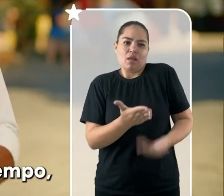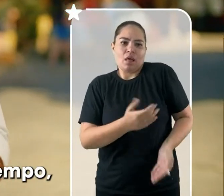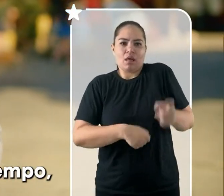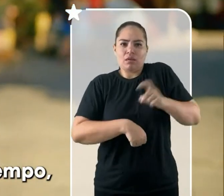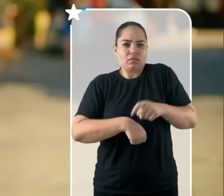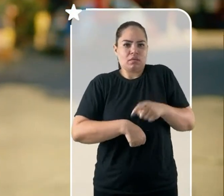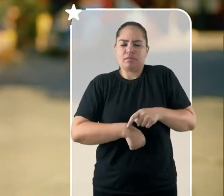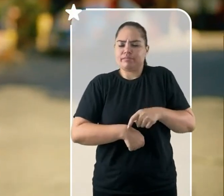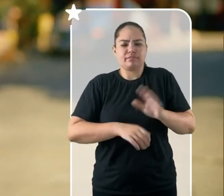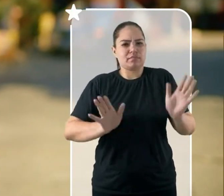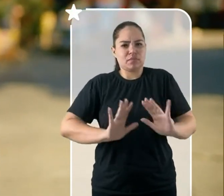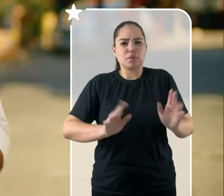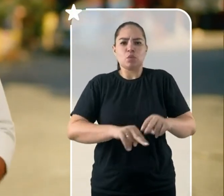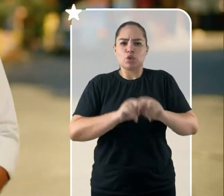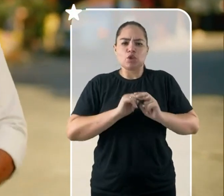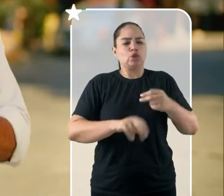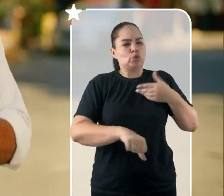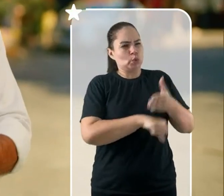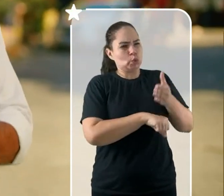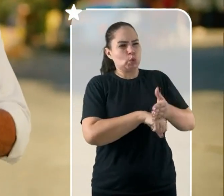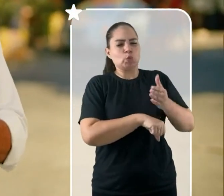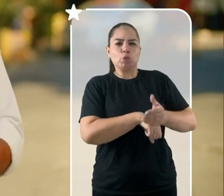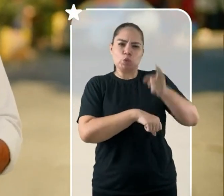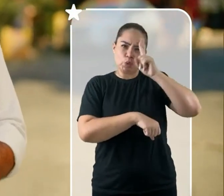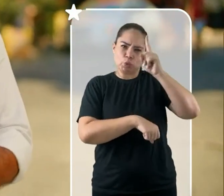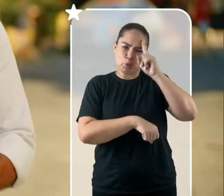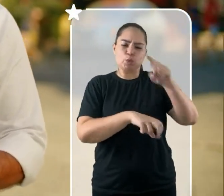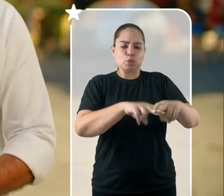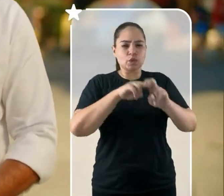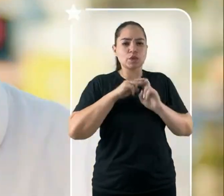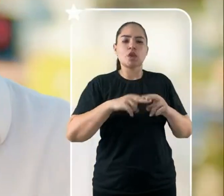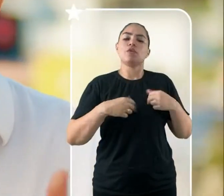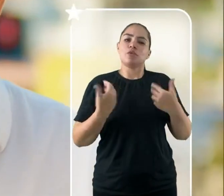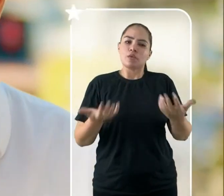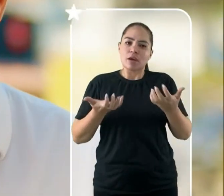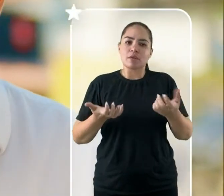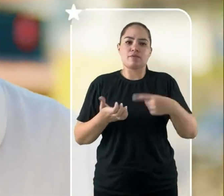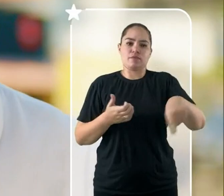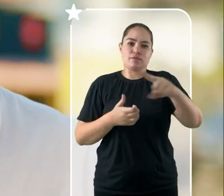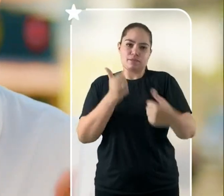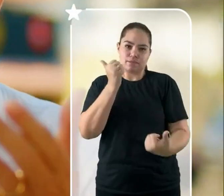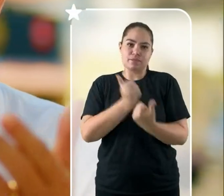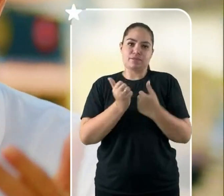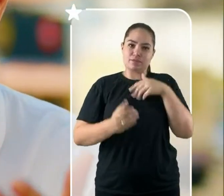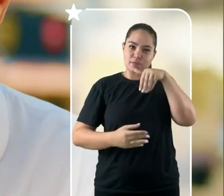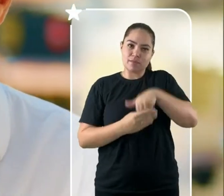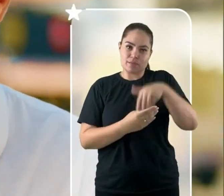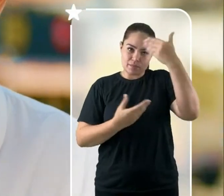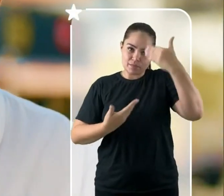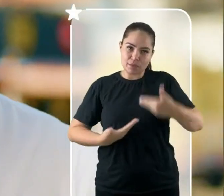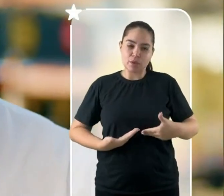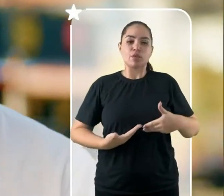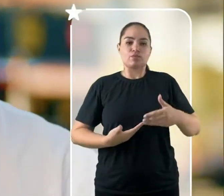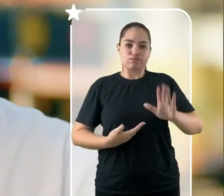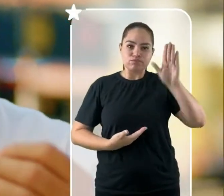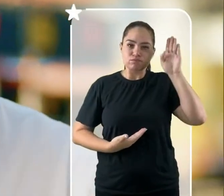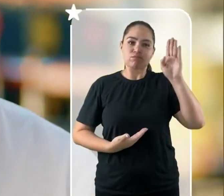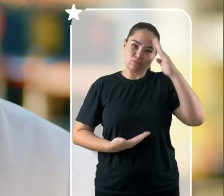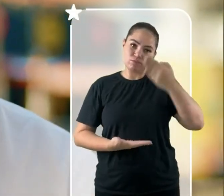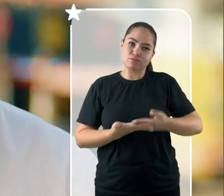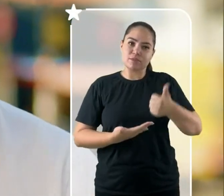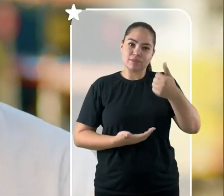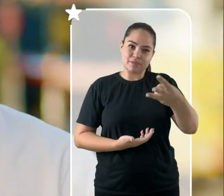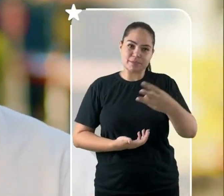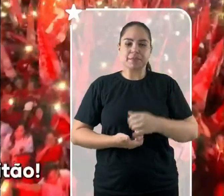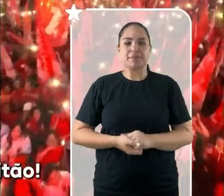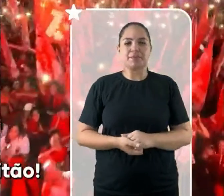podemos perder tempo nem oportunidade de estarmos todos do mesmo lado. Por isso, preciso do seu voto de confiança.